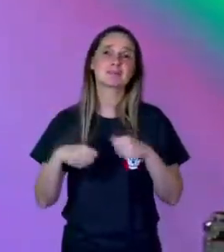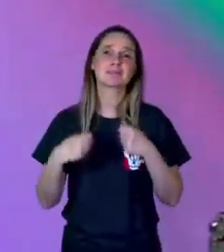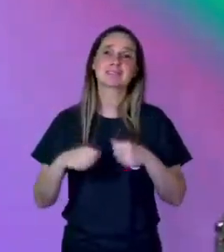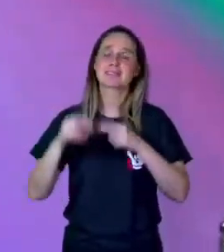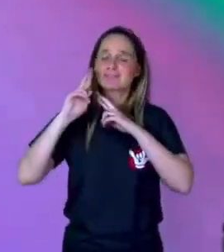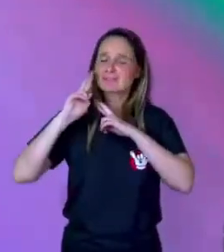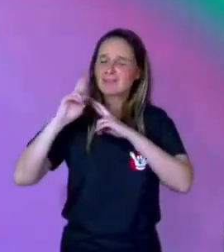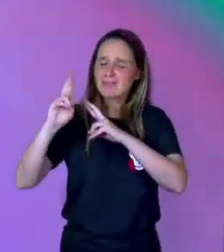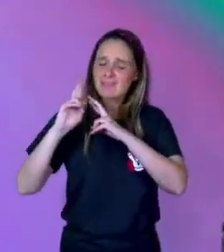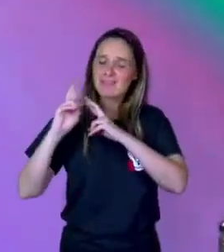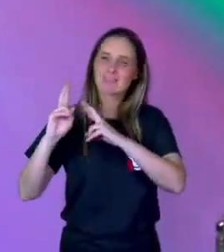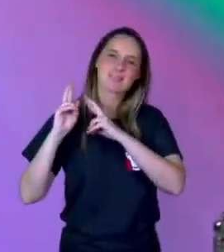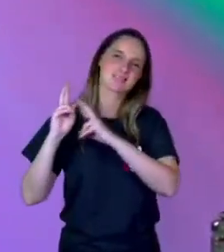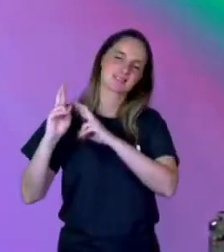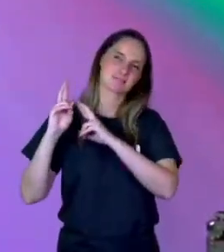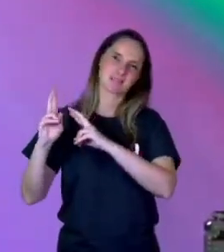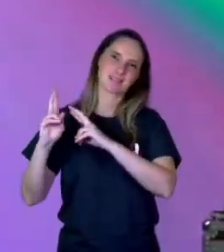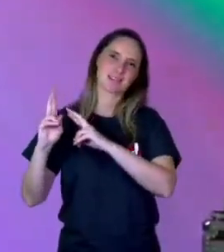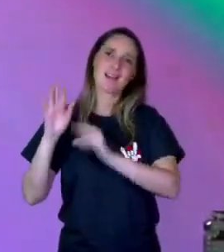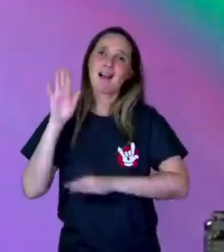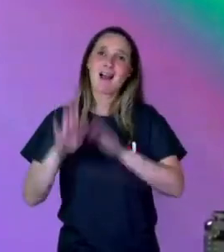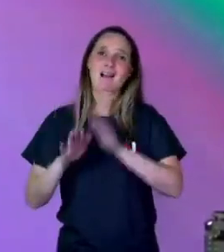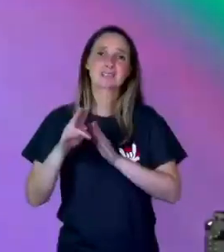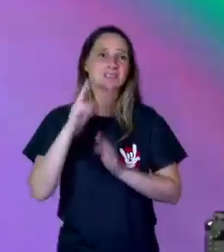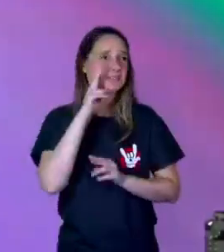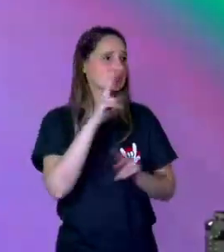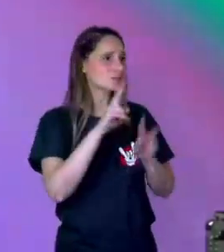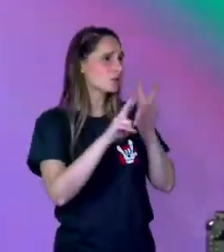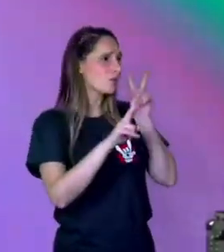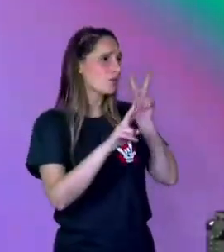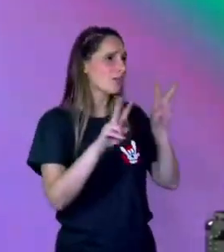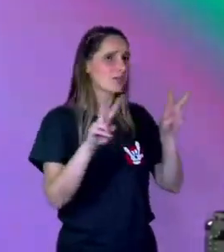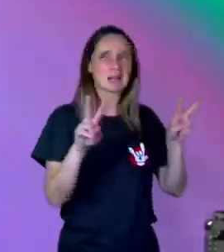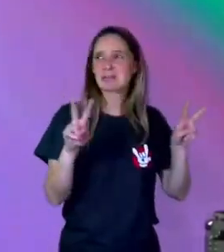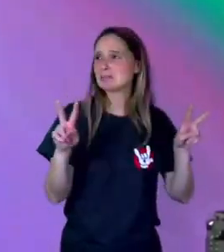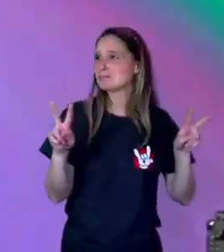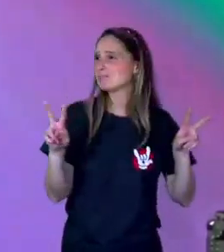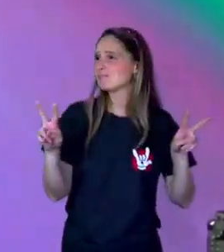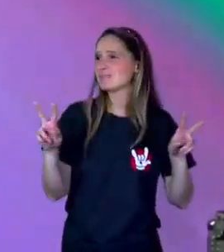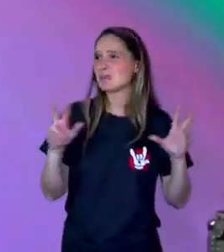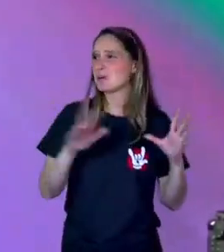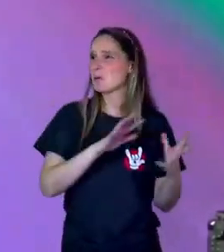nosso redor e a gente se pergunta, como será que isso pode mudar?